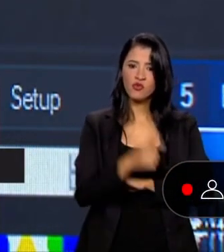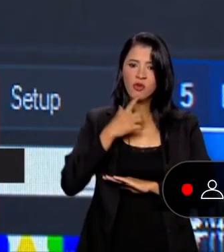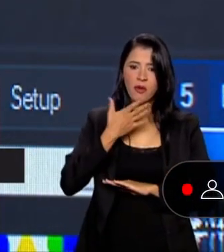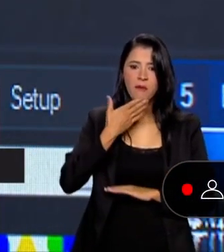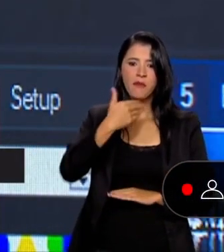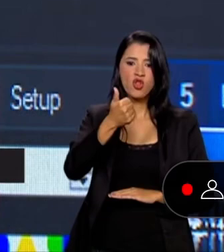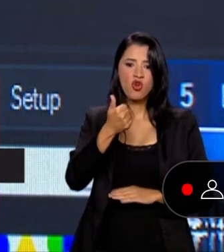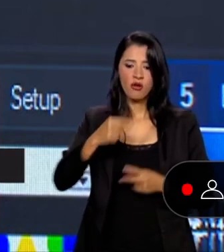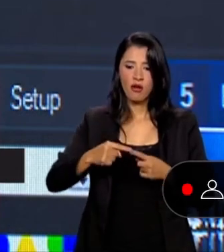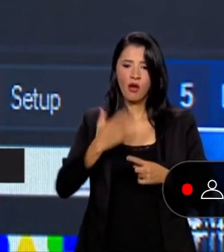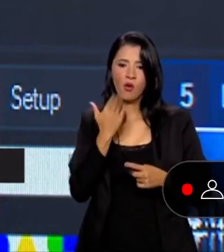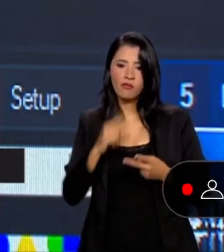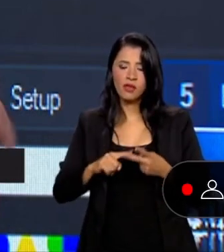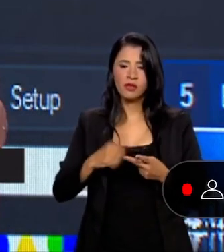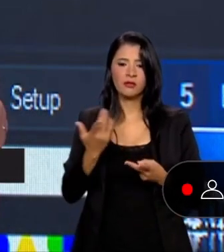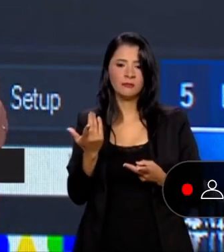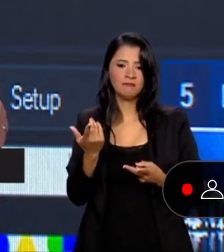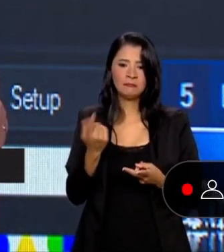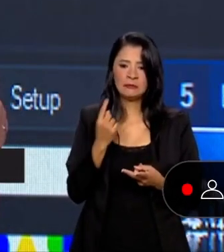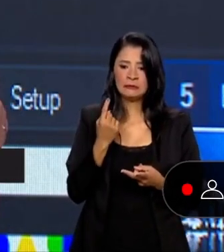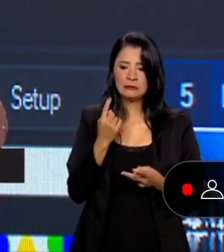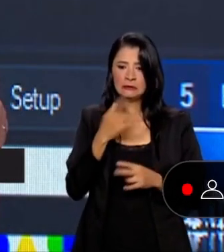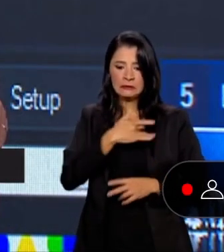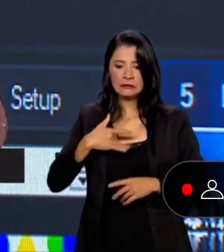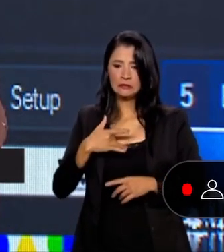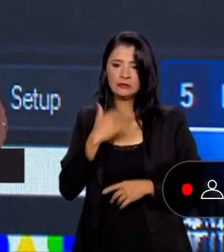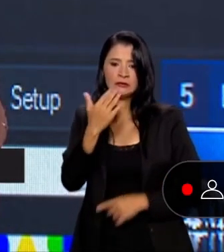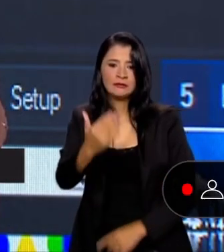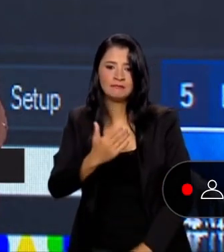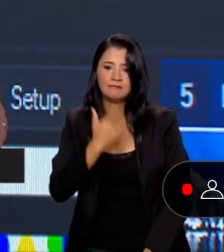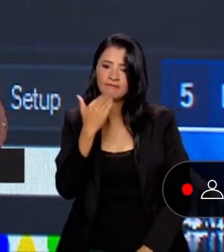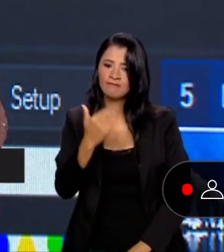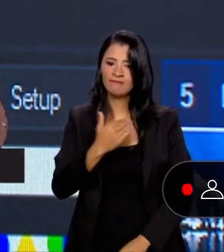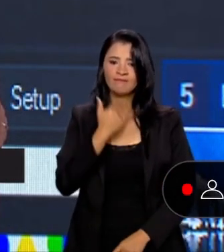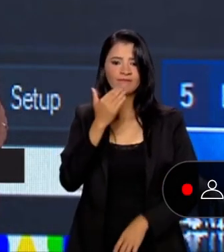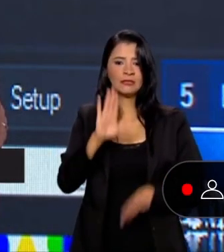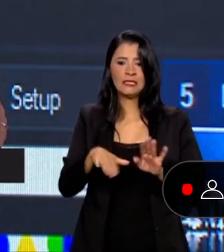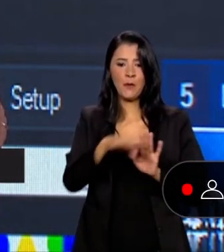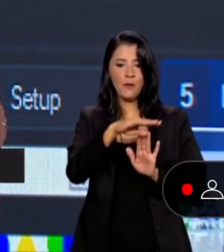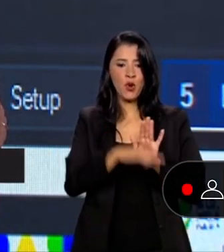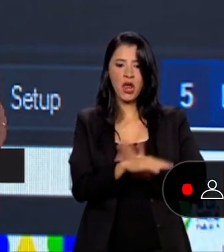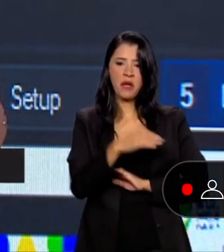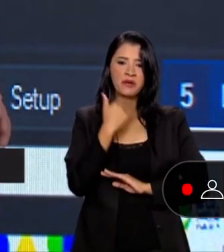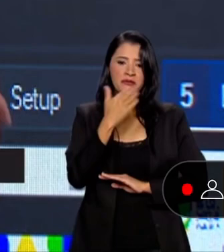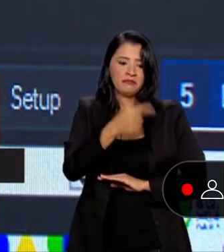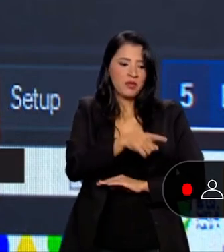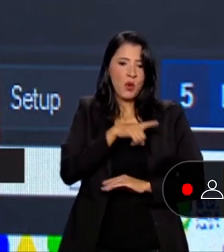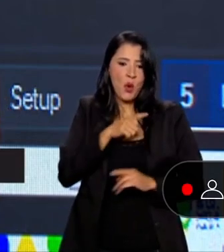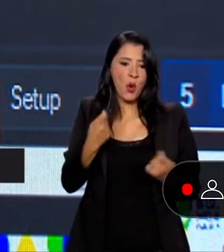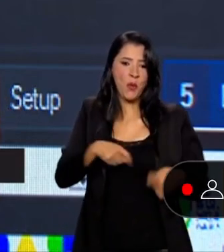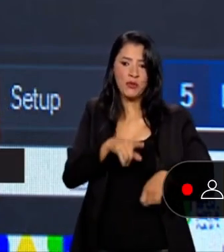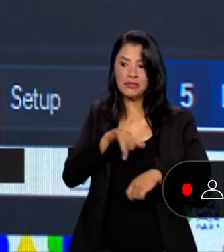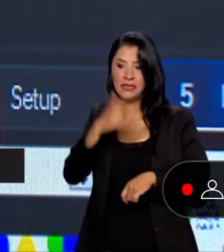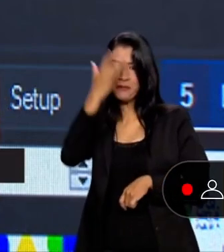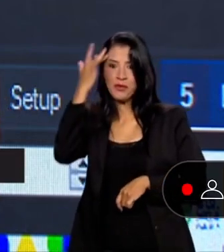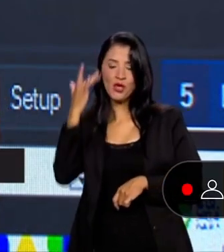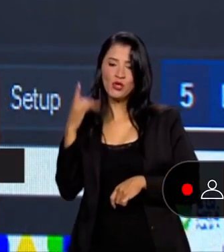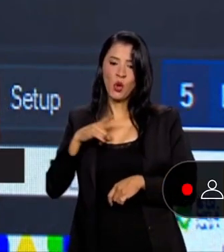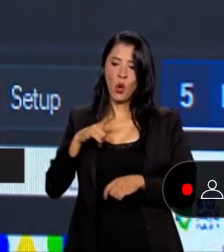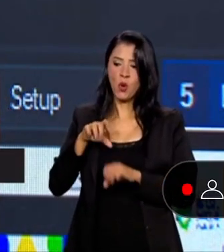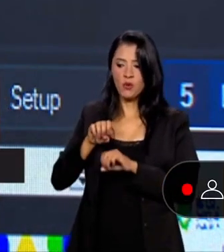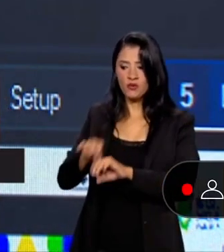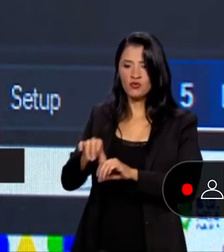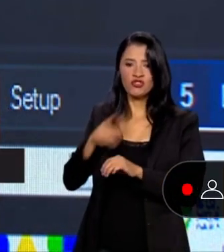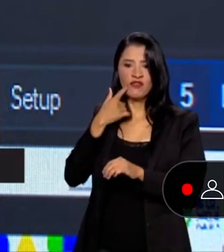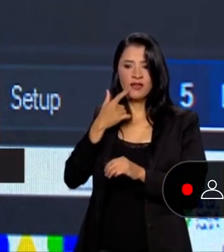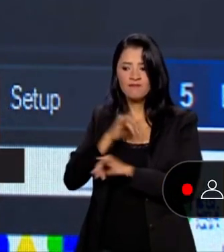essas coisas, não adianta. Os programas, muitas vezes, não valem a pena se as pessoas não estiverem educadas. É por